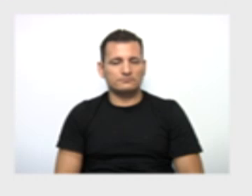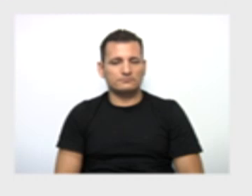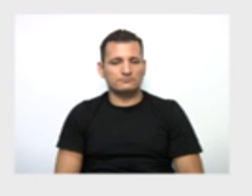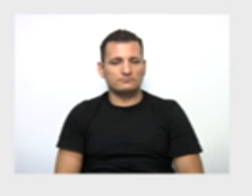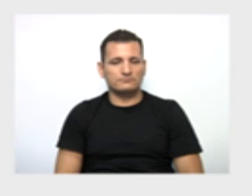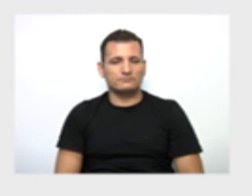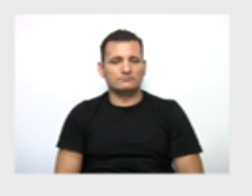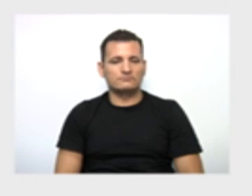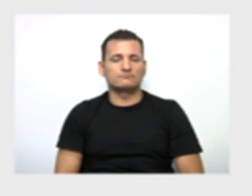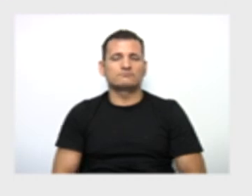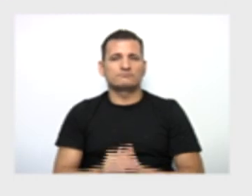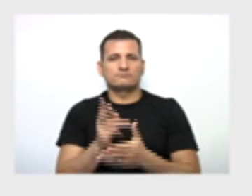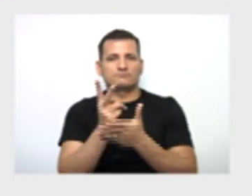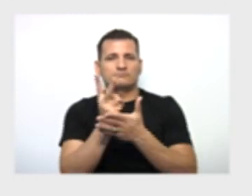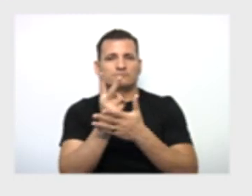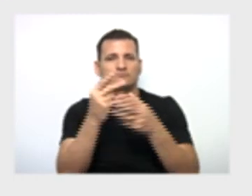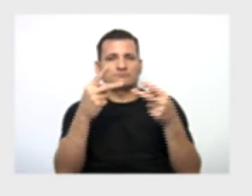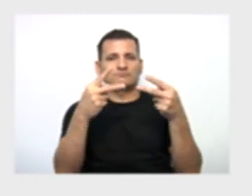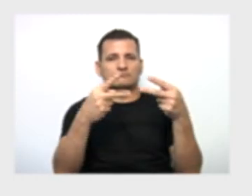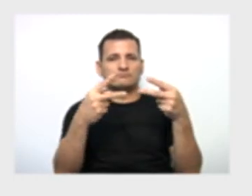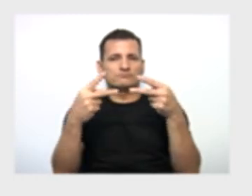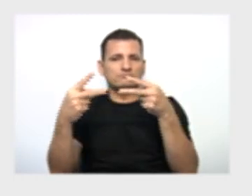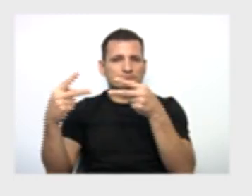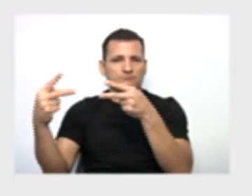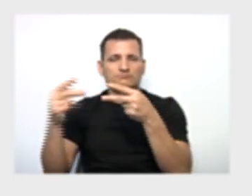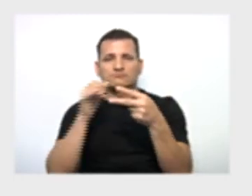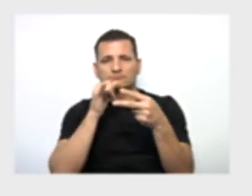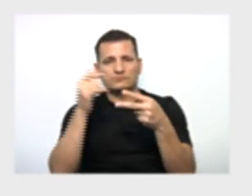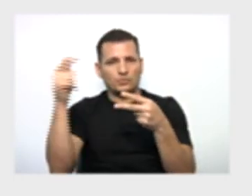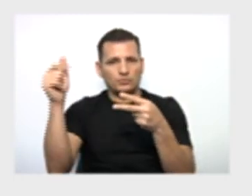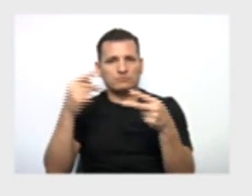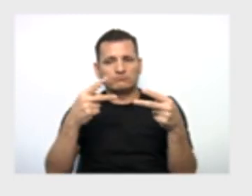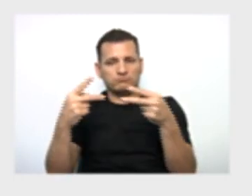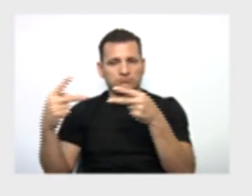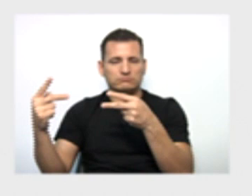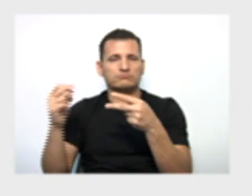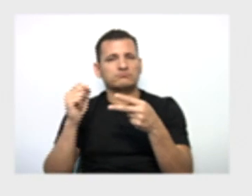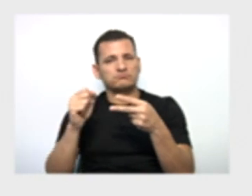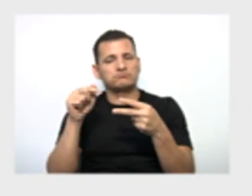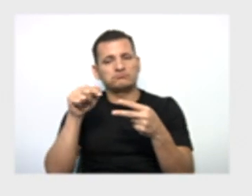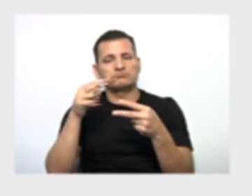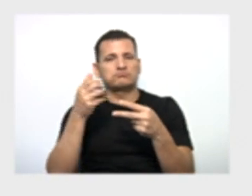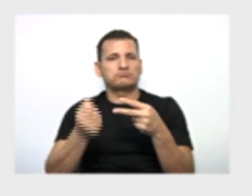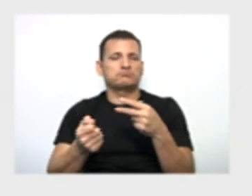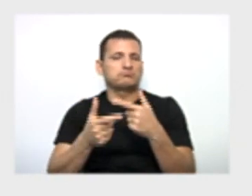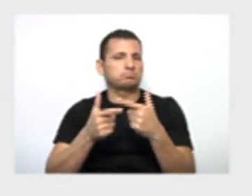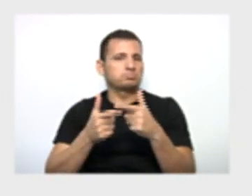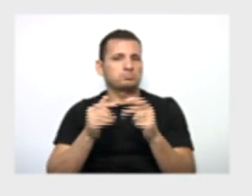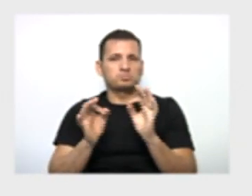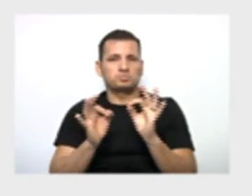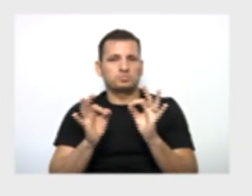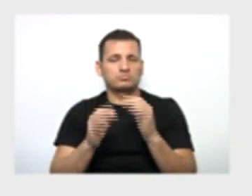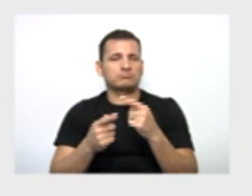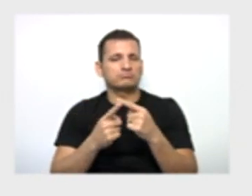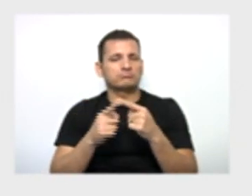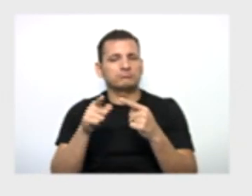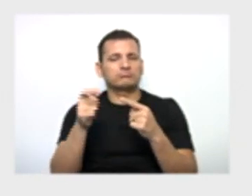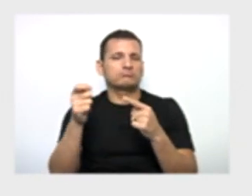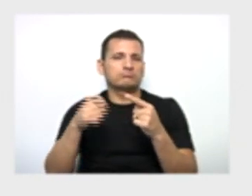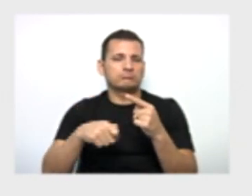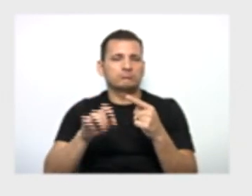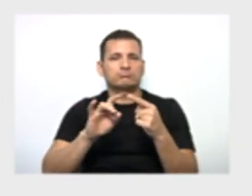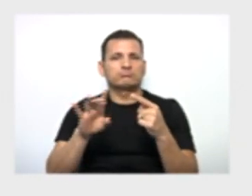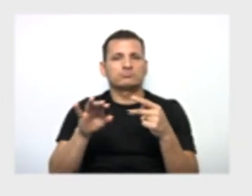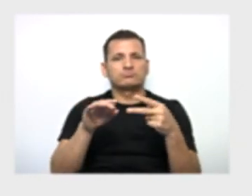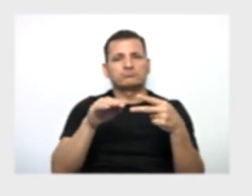Eu coloco ela na mesma linha. Se eu quiser colocar outras tags também em linha, ele vai aceitar sem problema nenhum, porque ele ocupa